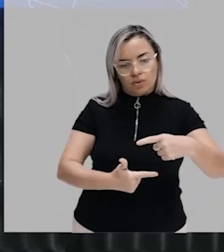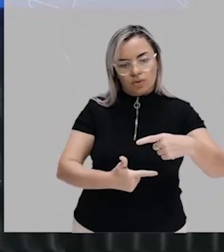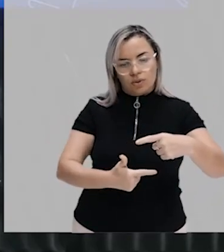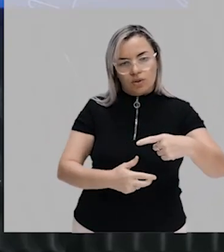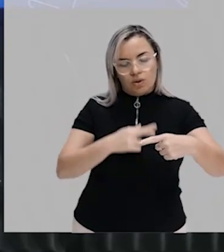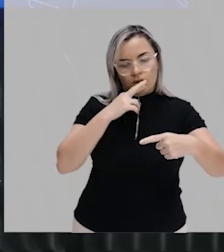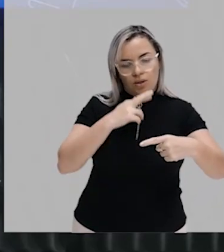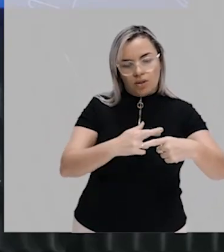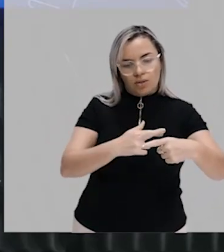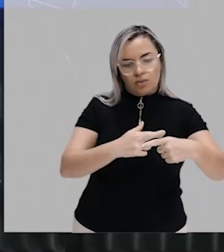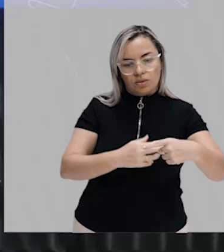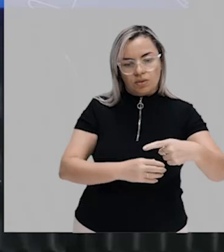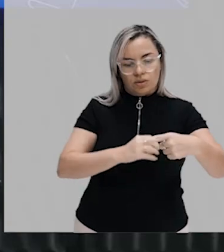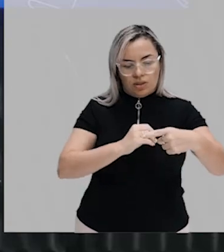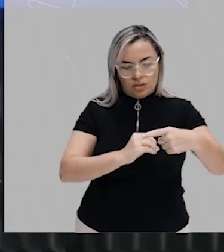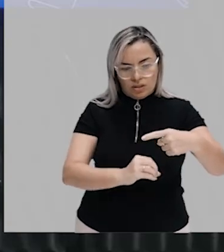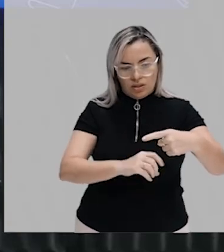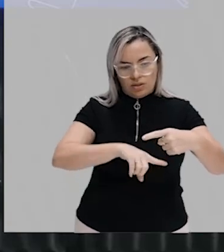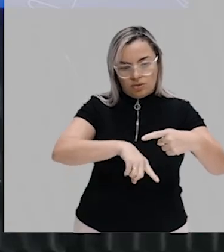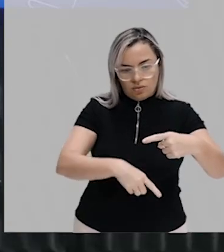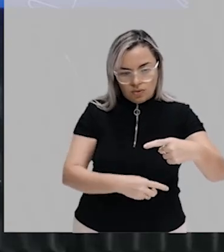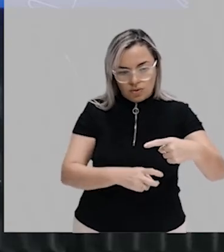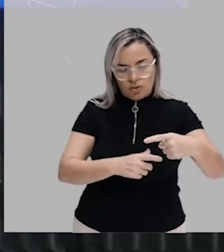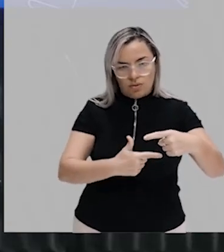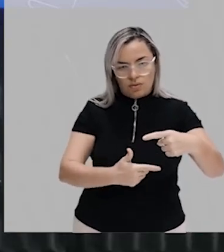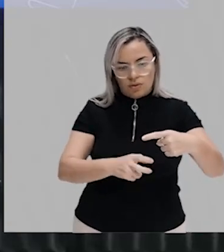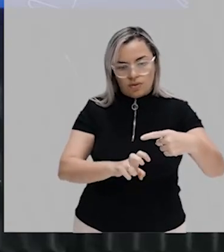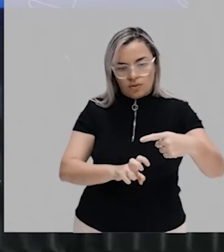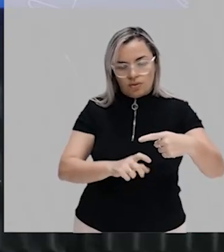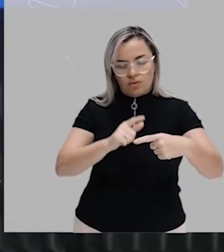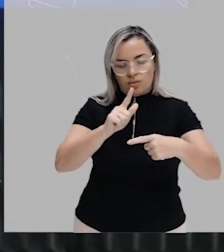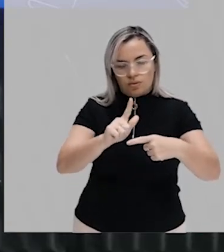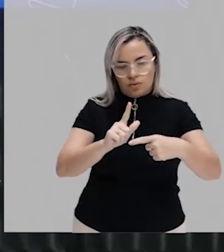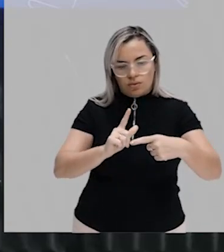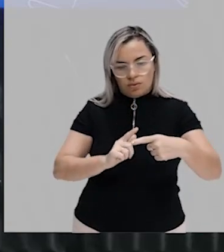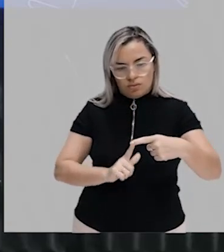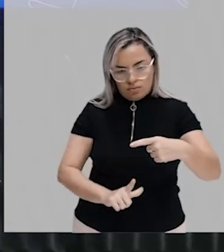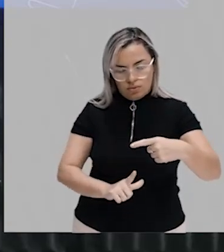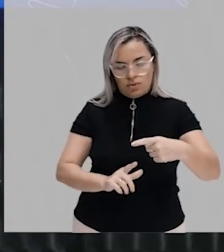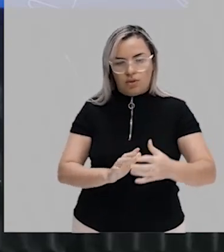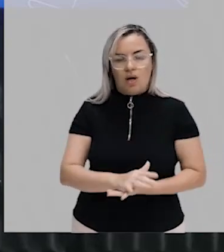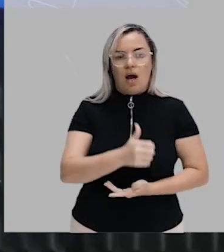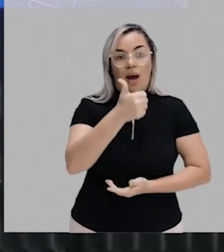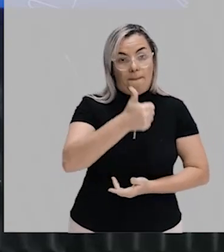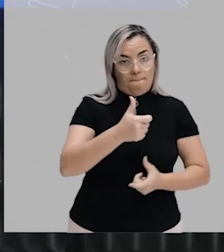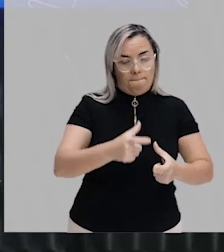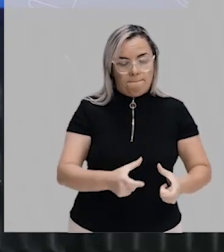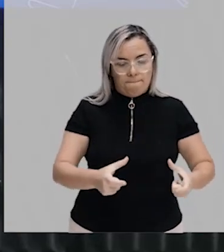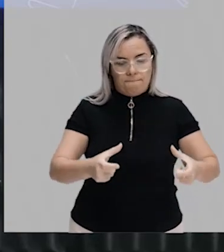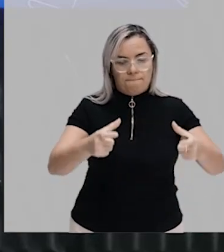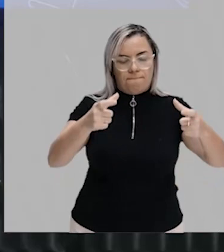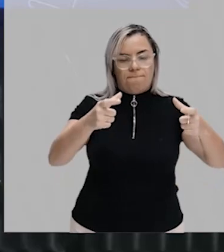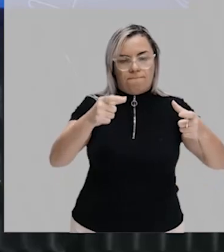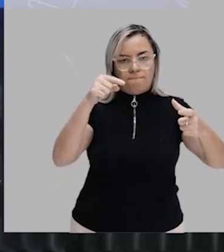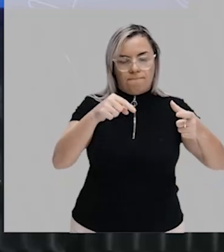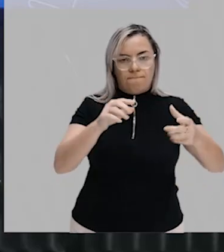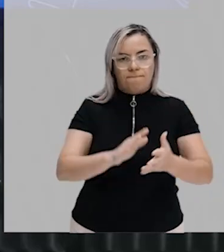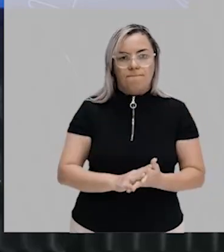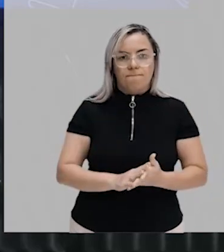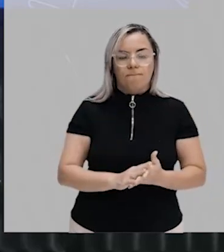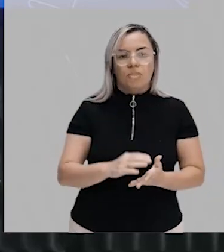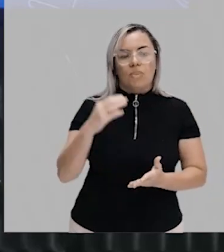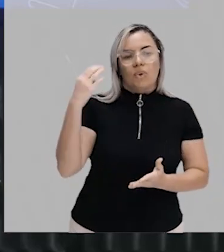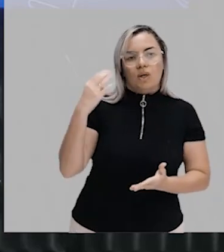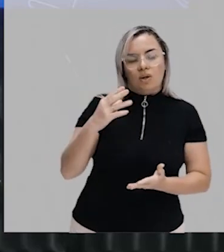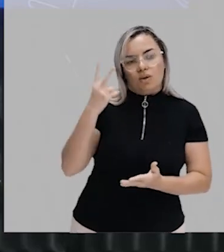0,25. Então, 0,25 gramas por litro. Essa é a primeira concentração. É a concentração da